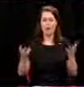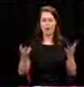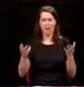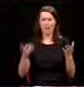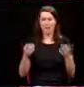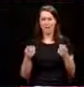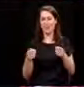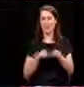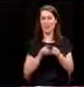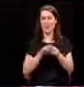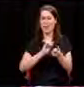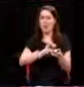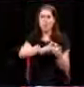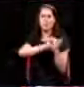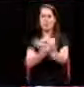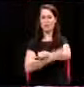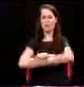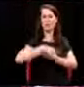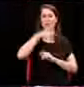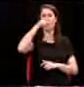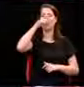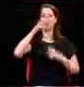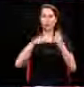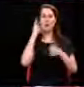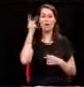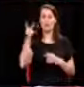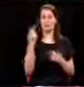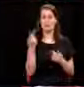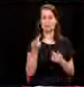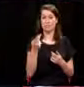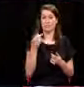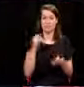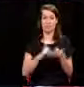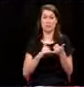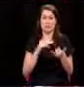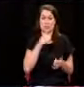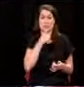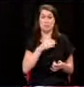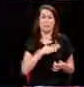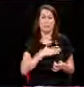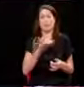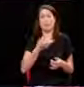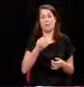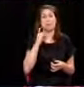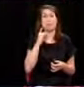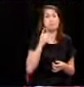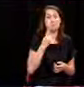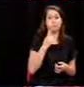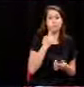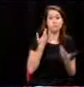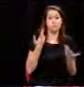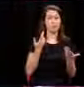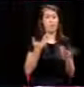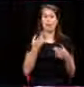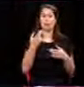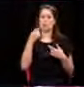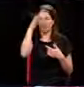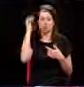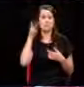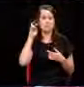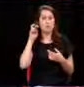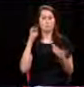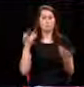ajudar a revolucionar a vida de muitos benfiquistas que, tendo então essas dificuldades ou a ausência mesmo da audição, através